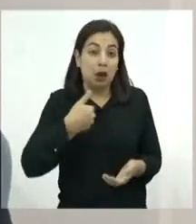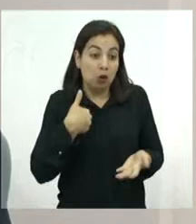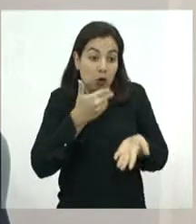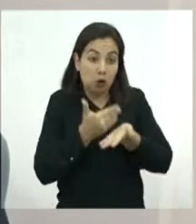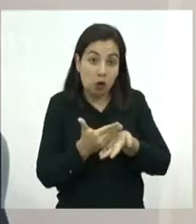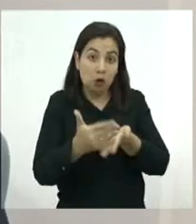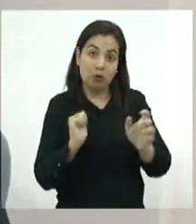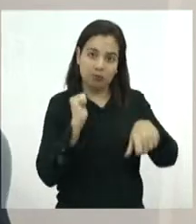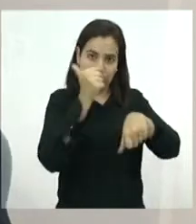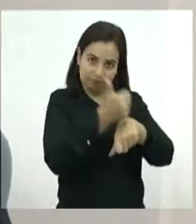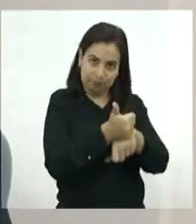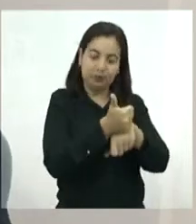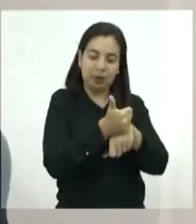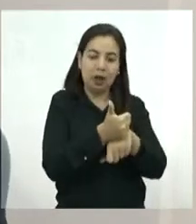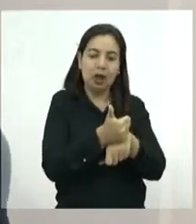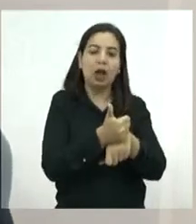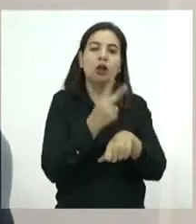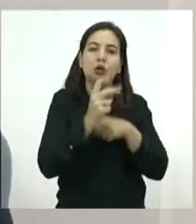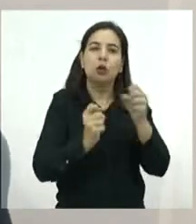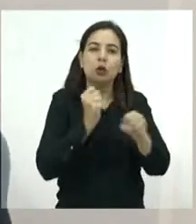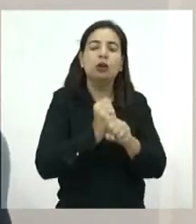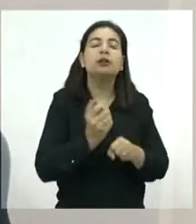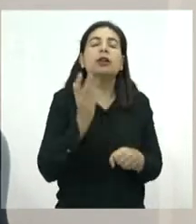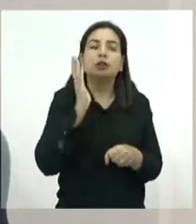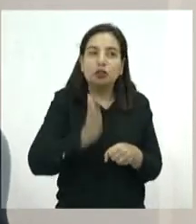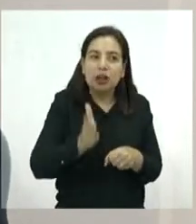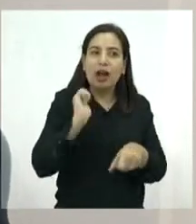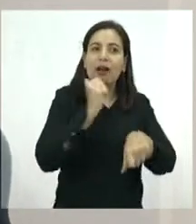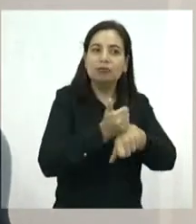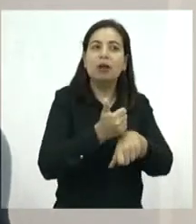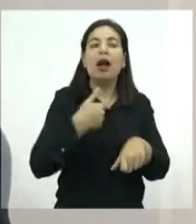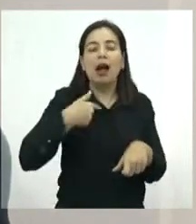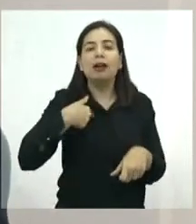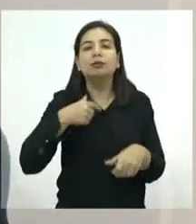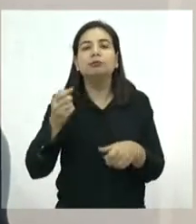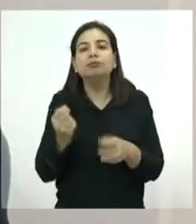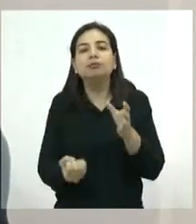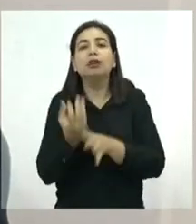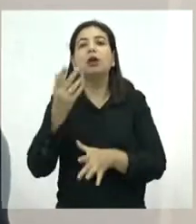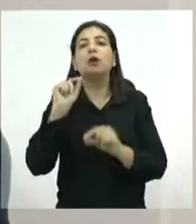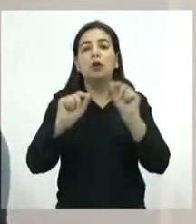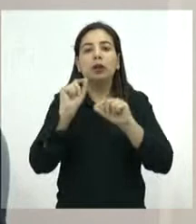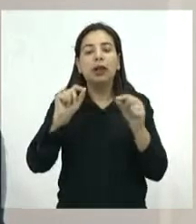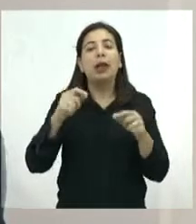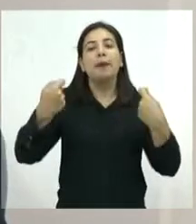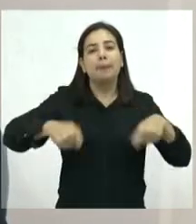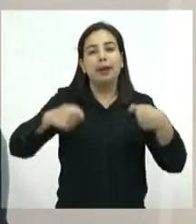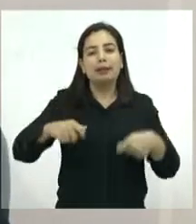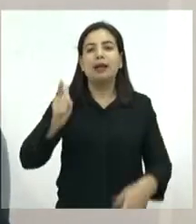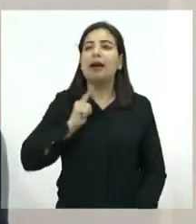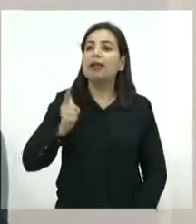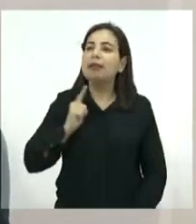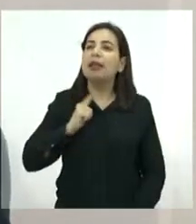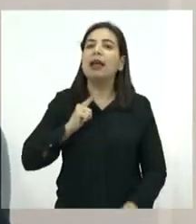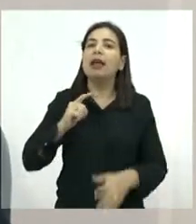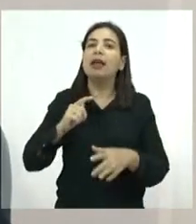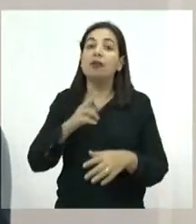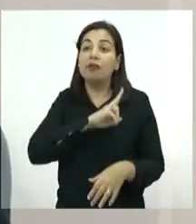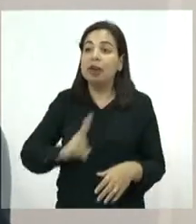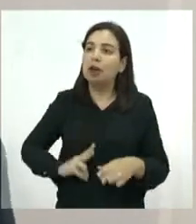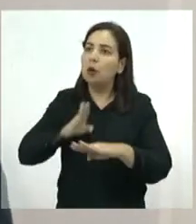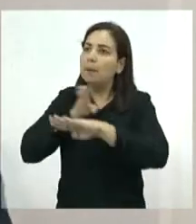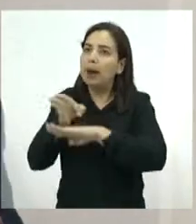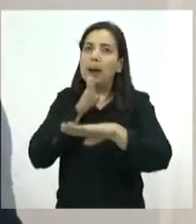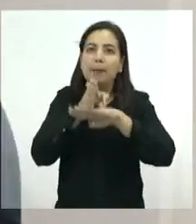um programa chamado Vereador no Bairro, que a gente marcava uma grande reunião, muitas vezes numa igreja, numa